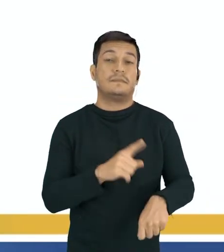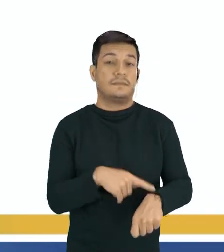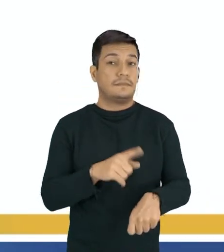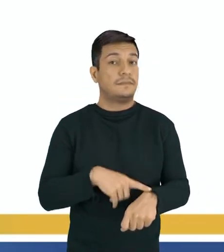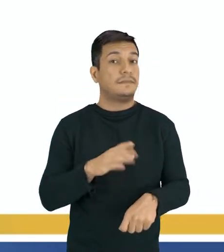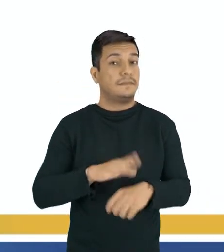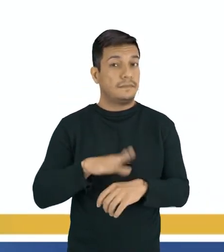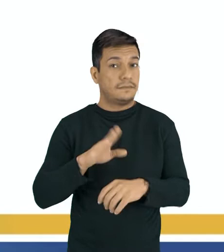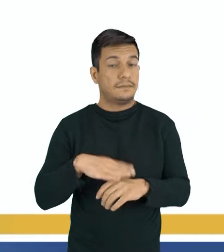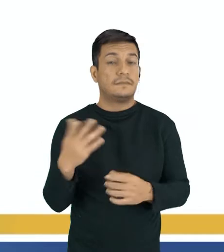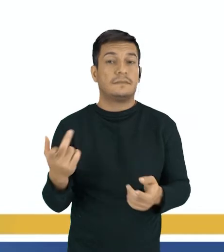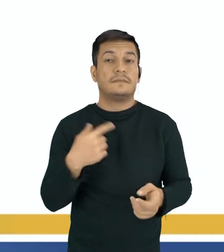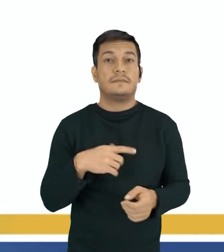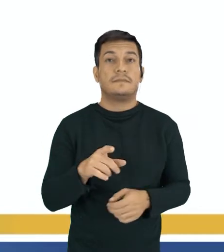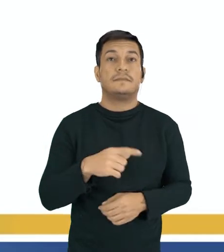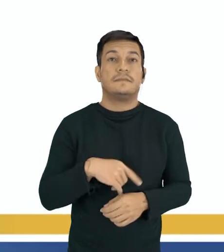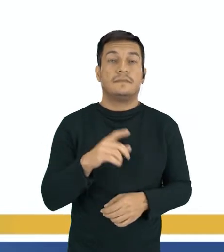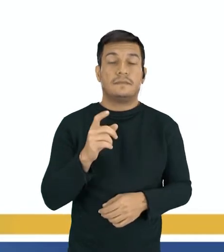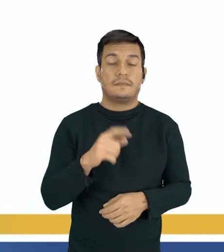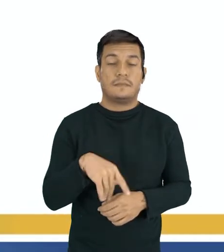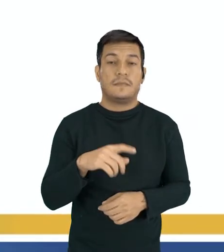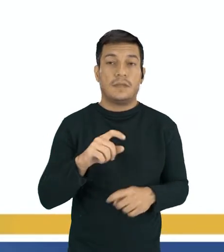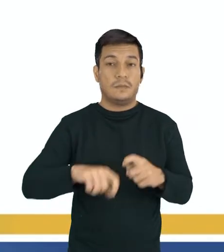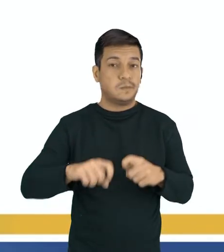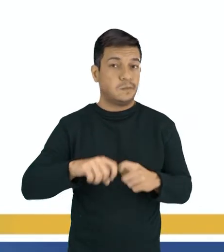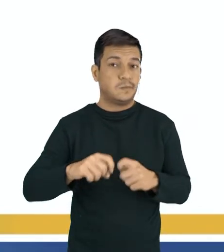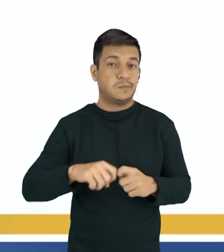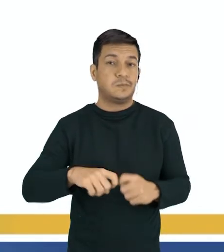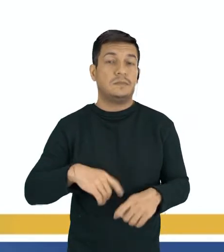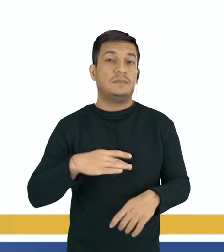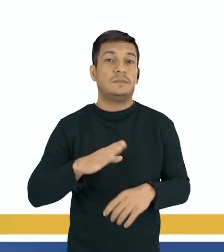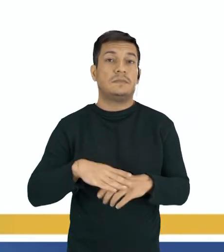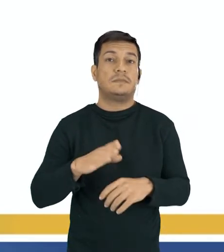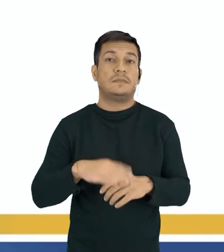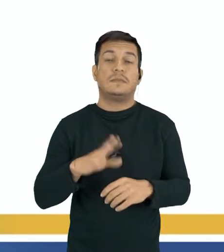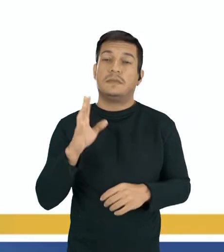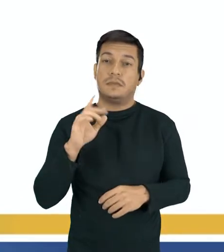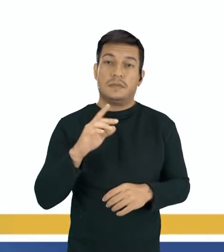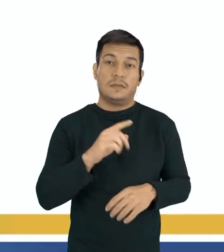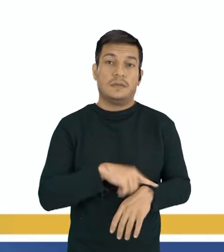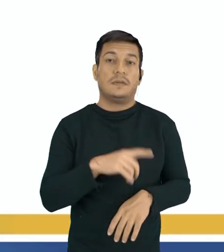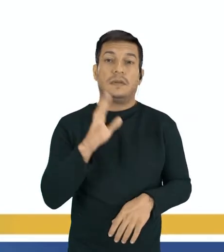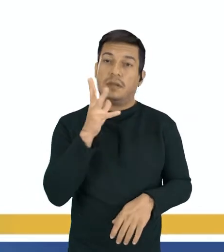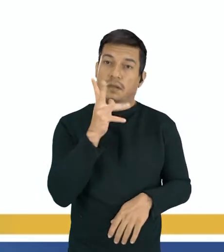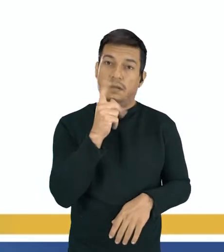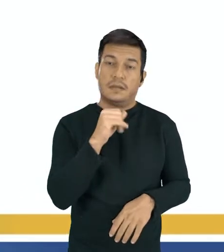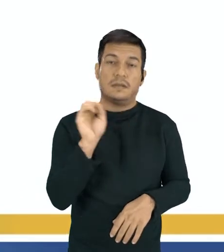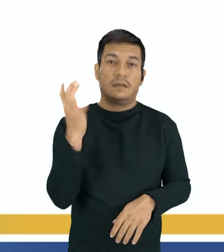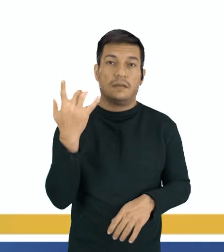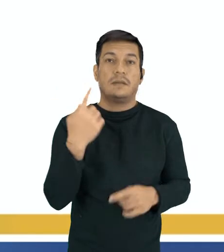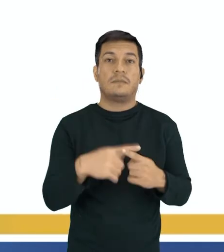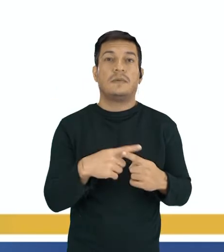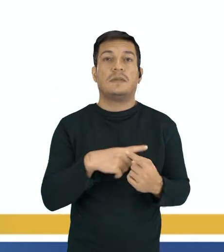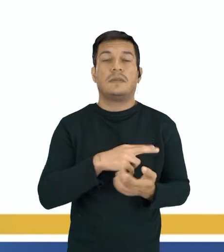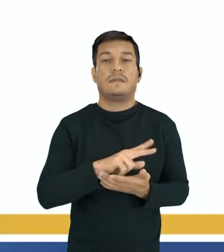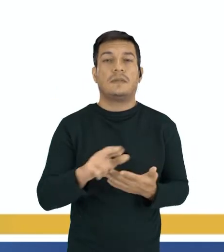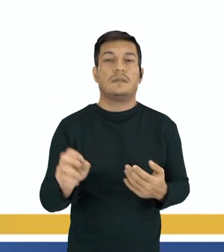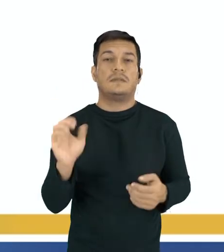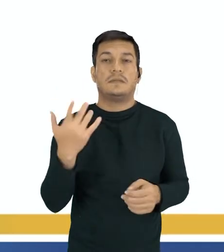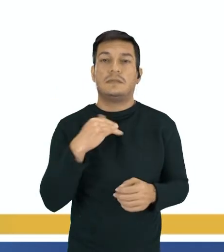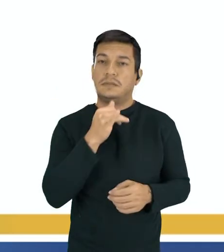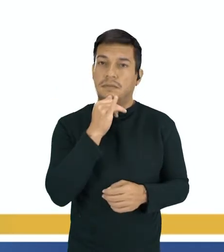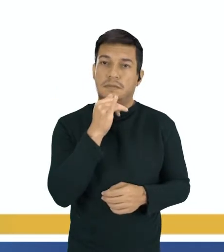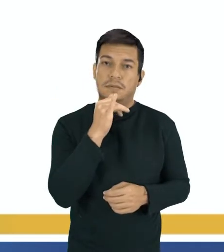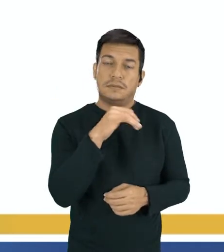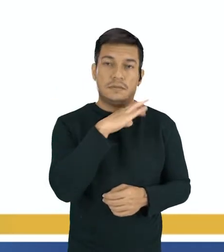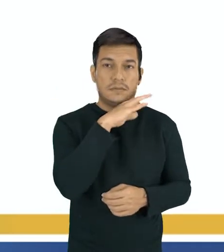maior. Então, a reprodução sexuada leva mais tempo, é mais demorado para acontecer, porque envolve vários fatores. Por exemplo,